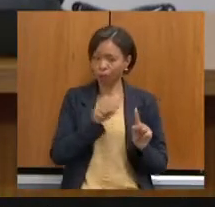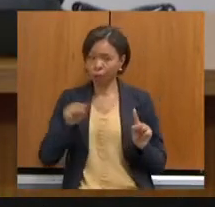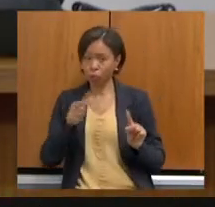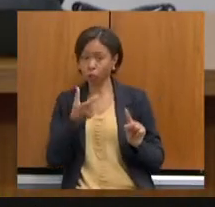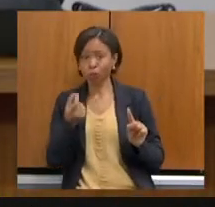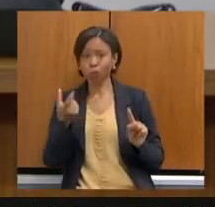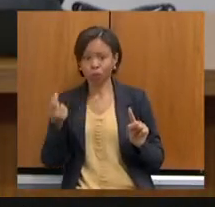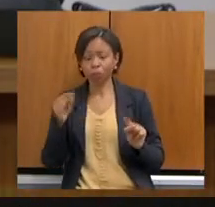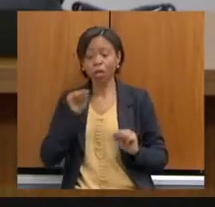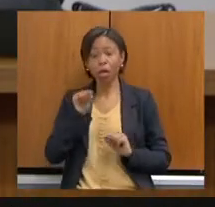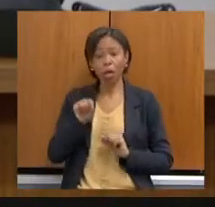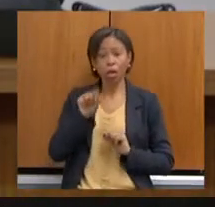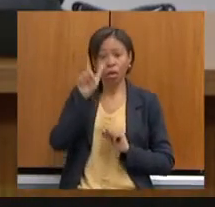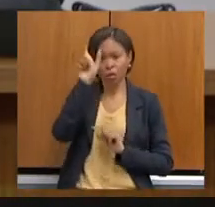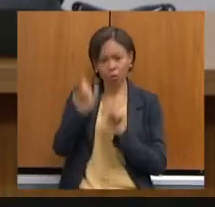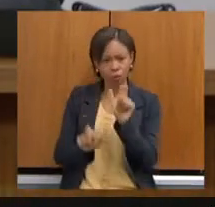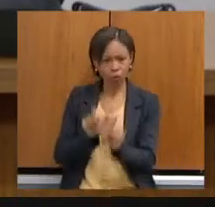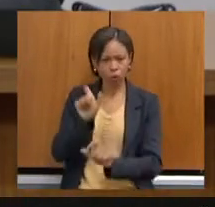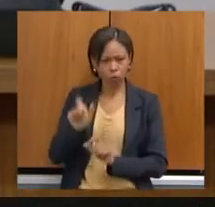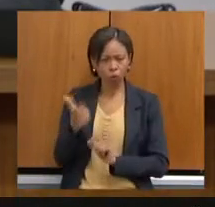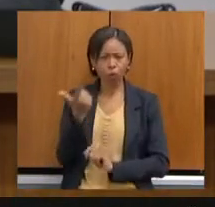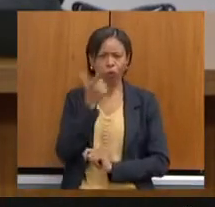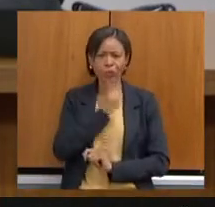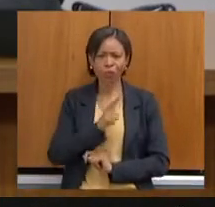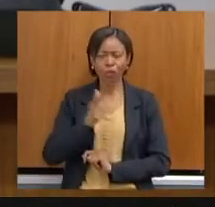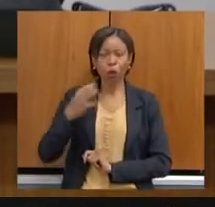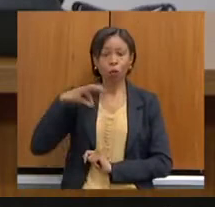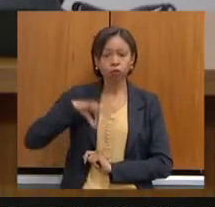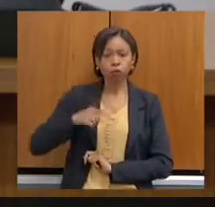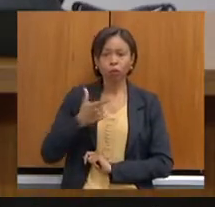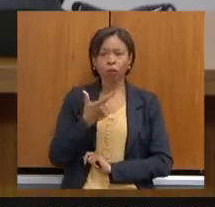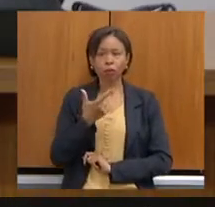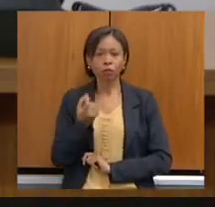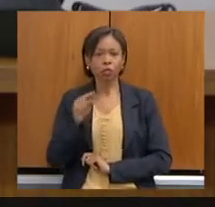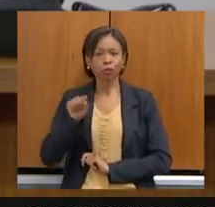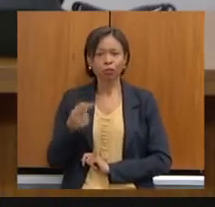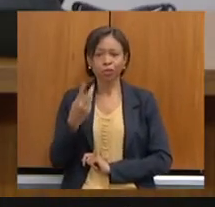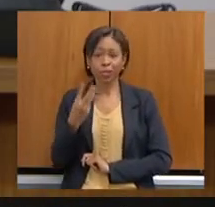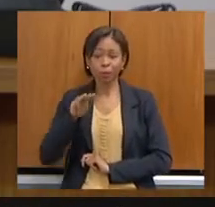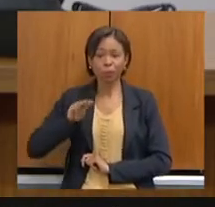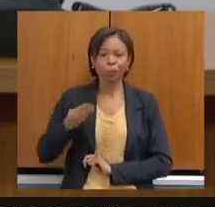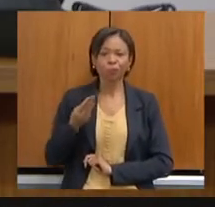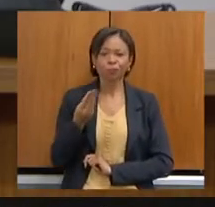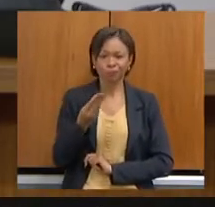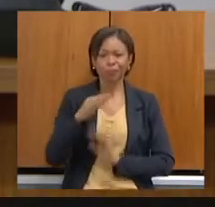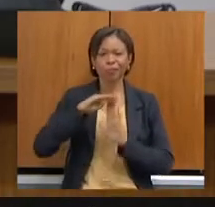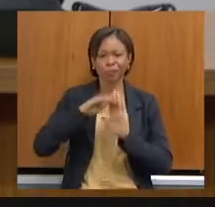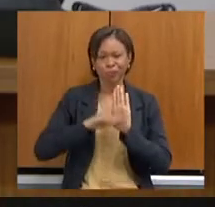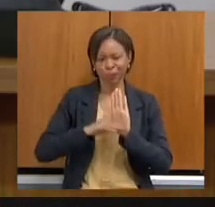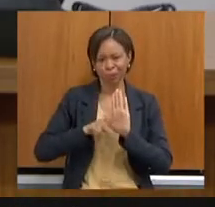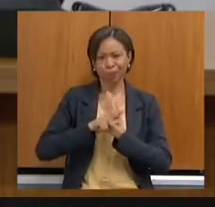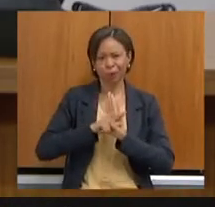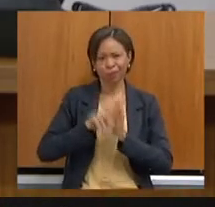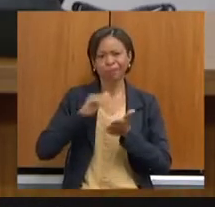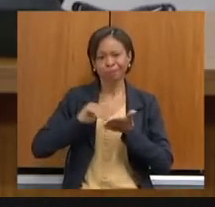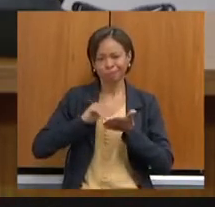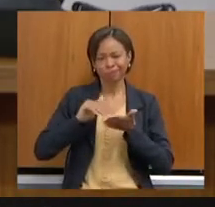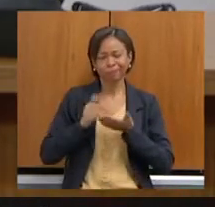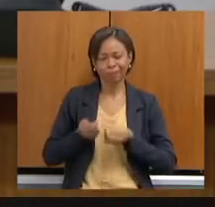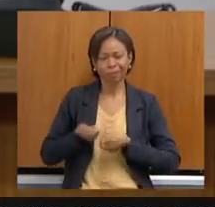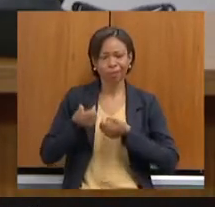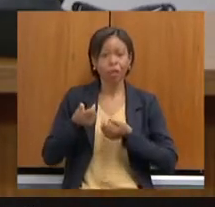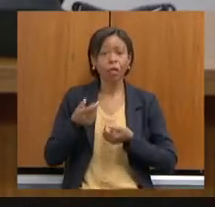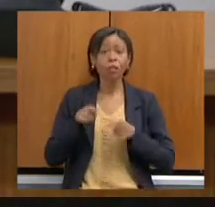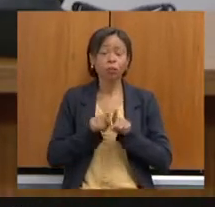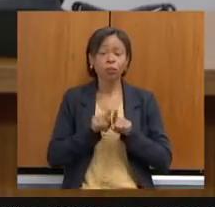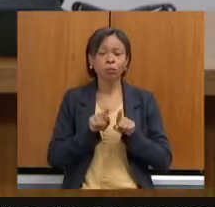receberam no total 20,3 milhões também um importante programa que nós executamos secretaria e dentro do nosso programa